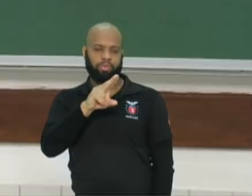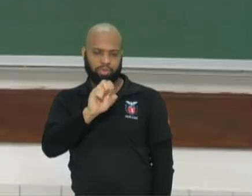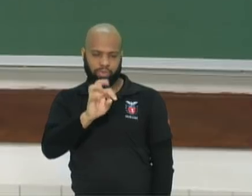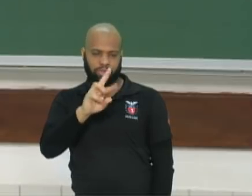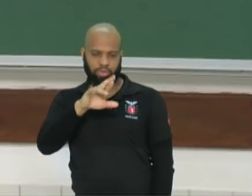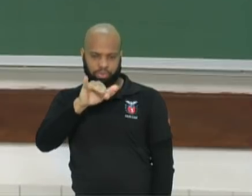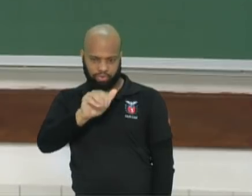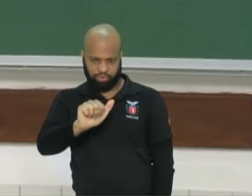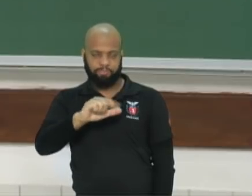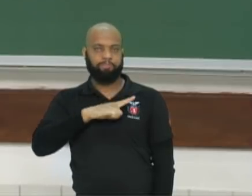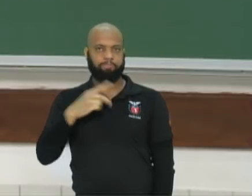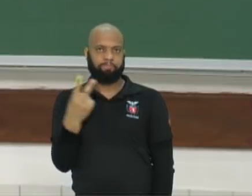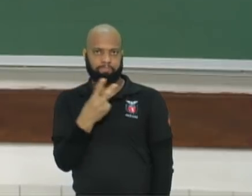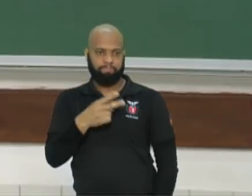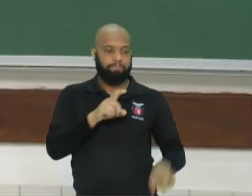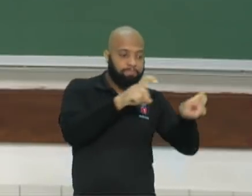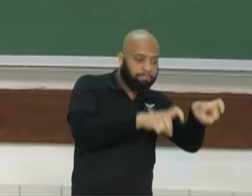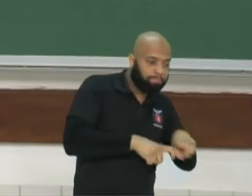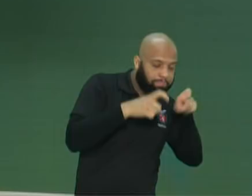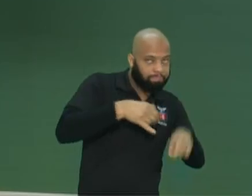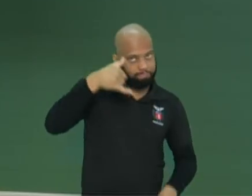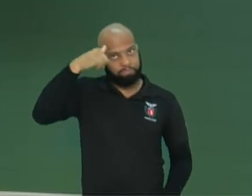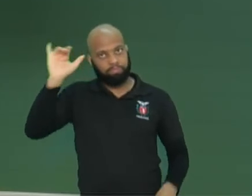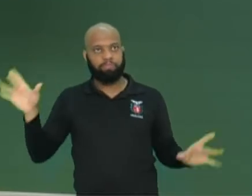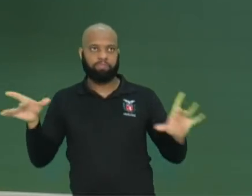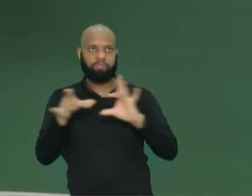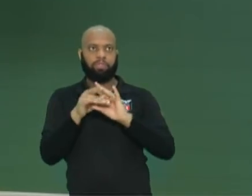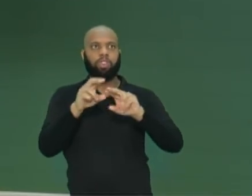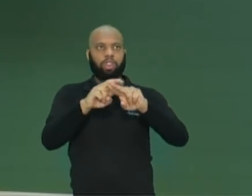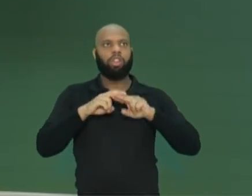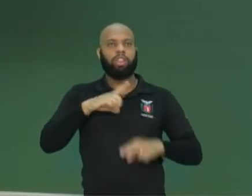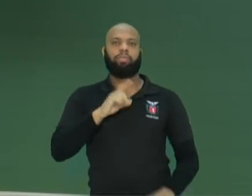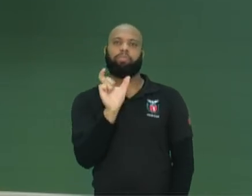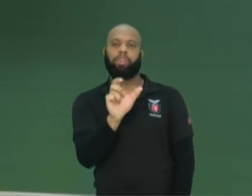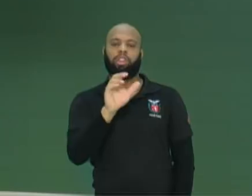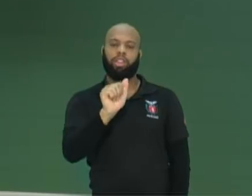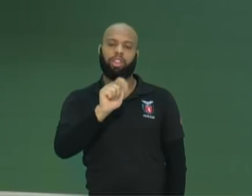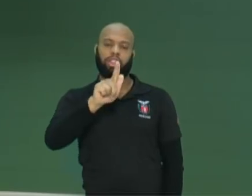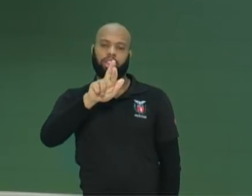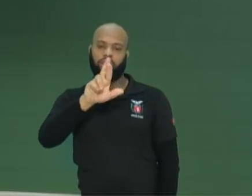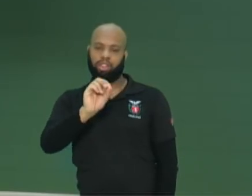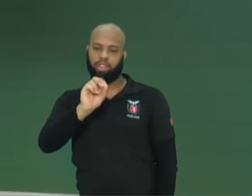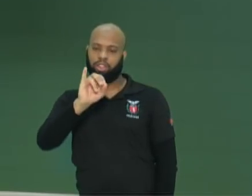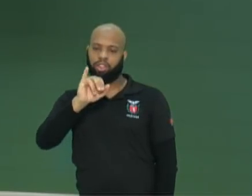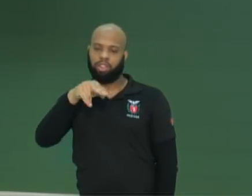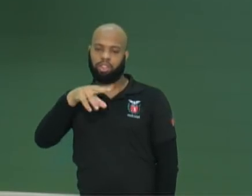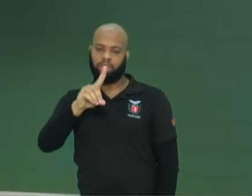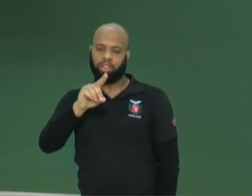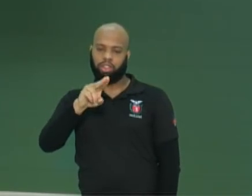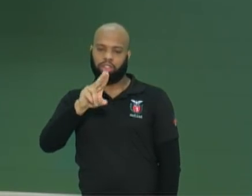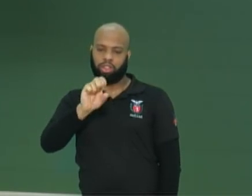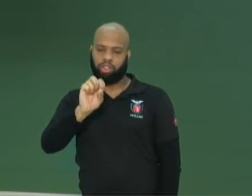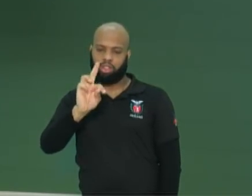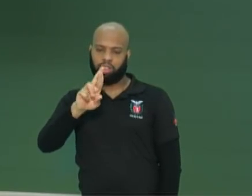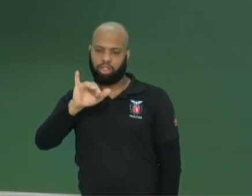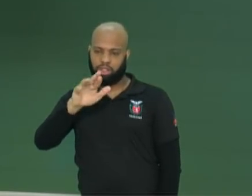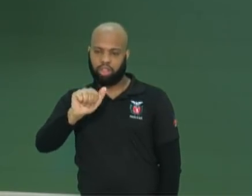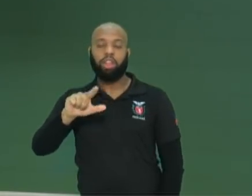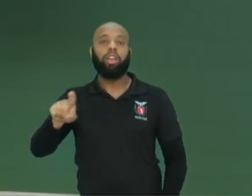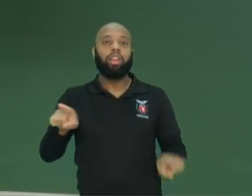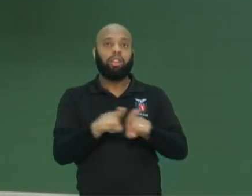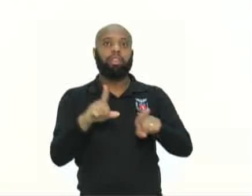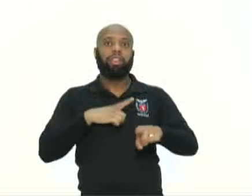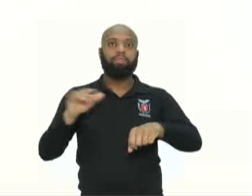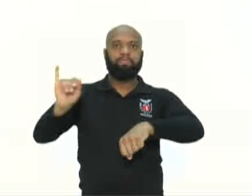de agricultura e pecuária, certo? Por isso a gente usa essa palavrinha agroindústria. E aí também a capital Goiânia também